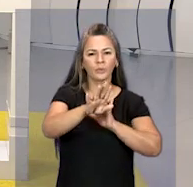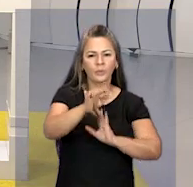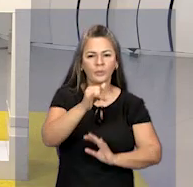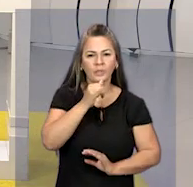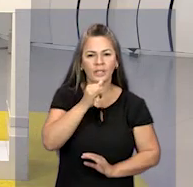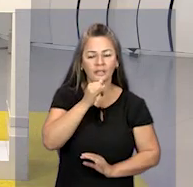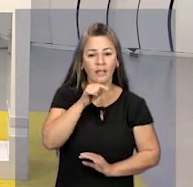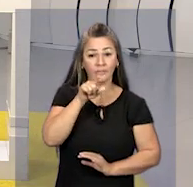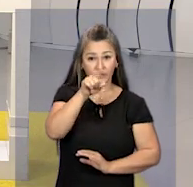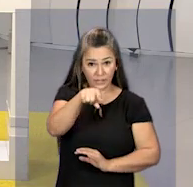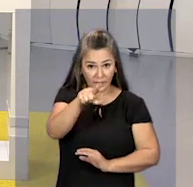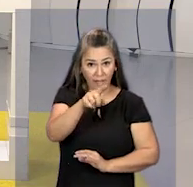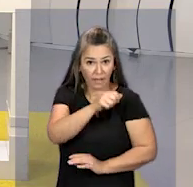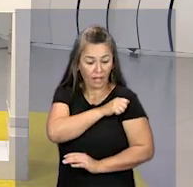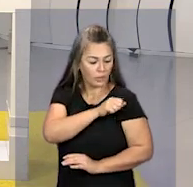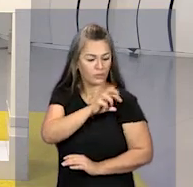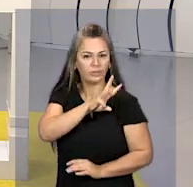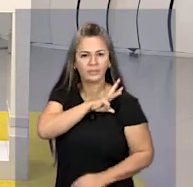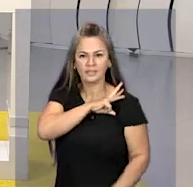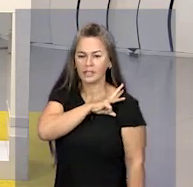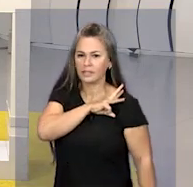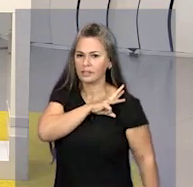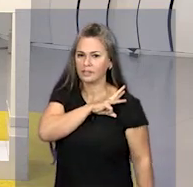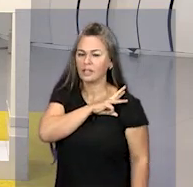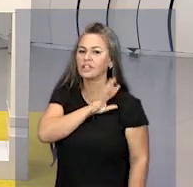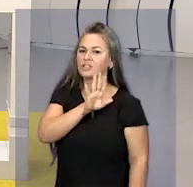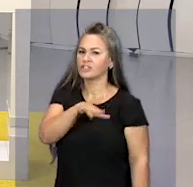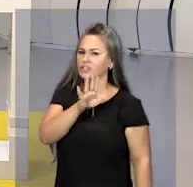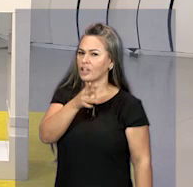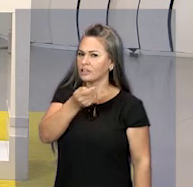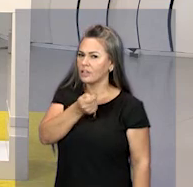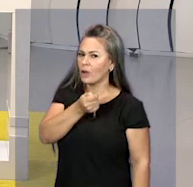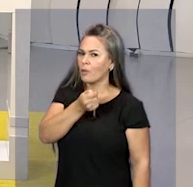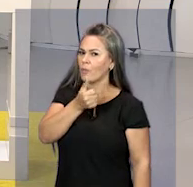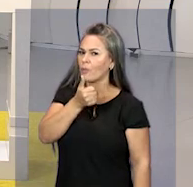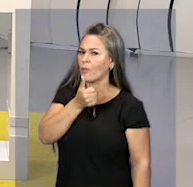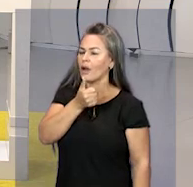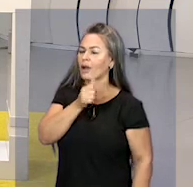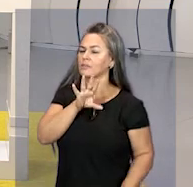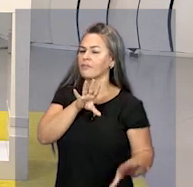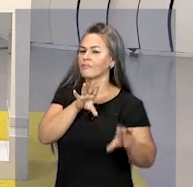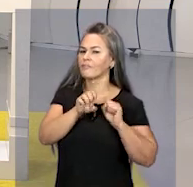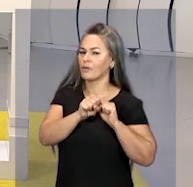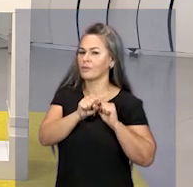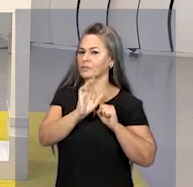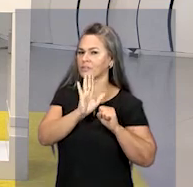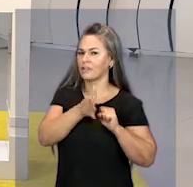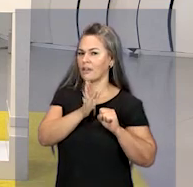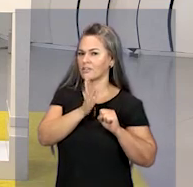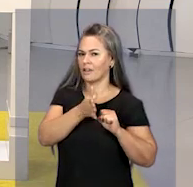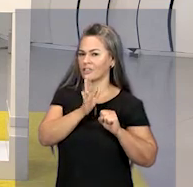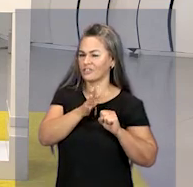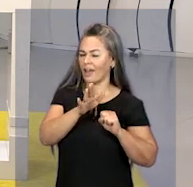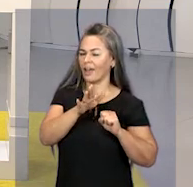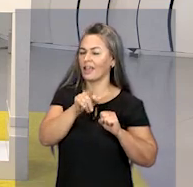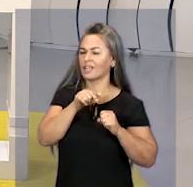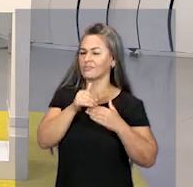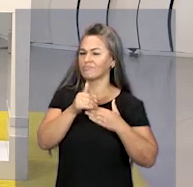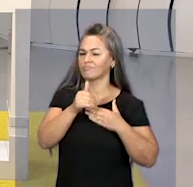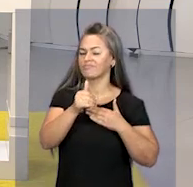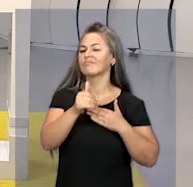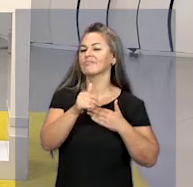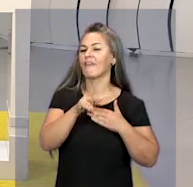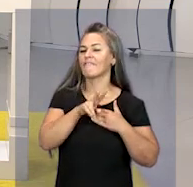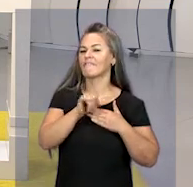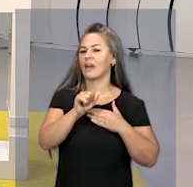pensar? Terceiro ano, olha só, nós estamos saindo então do ensino médio, vocês estão saindo do ensino médio. Daqui a pouco vem a prova do Enem, para quem faz,